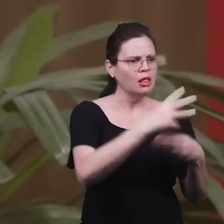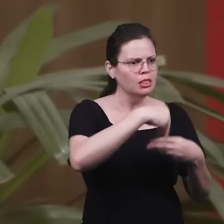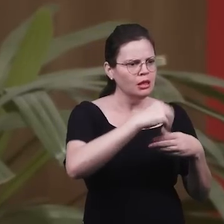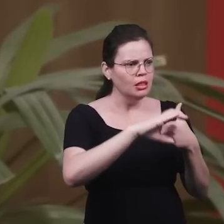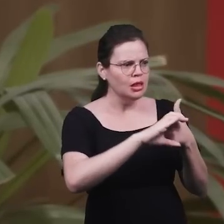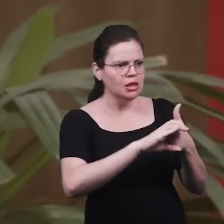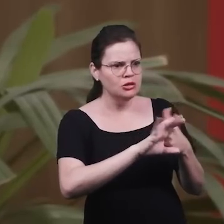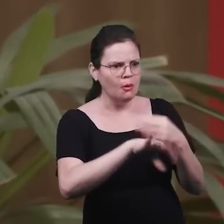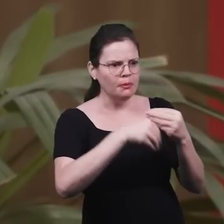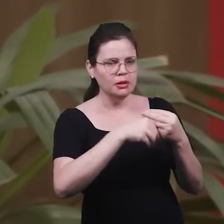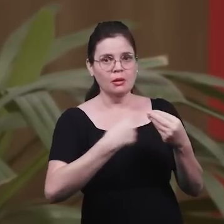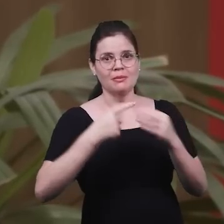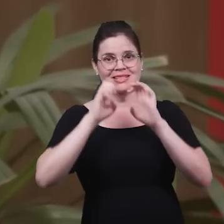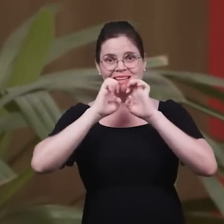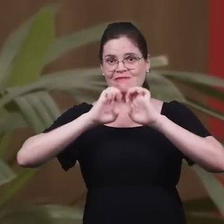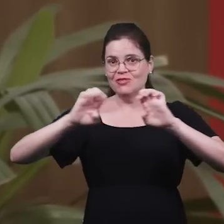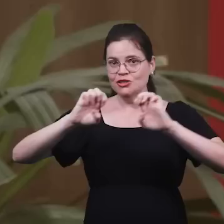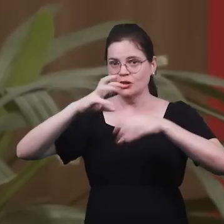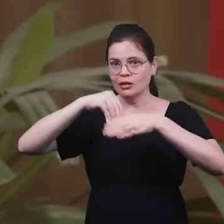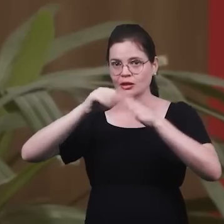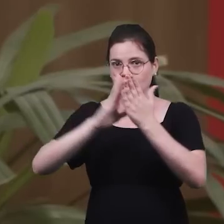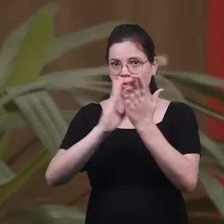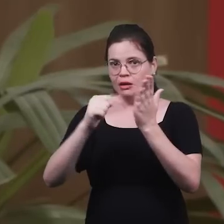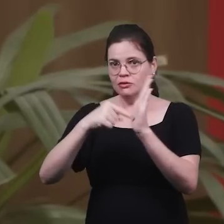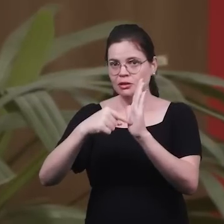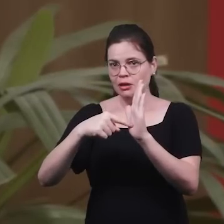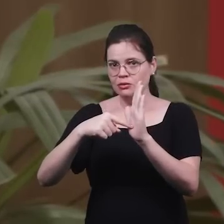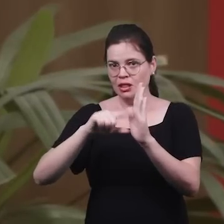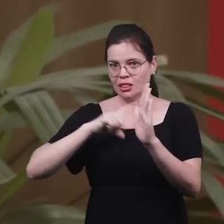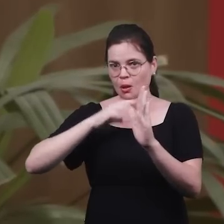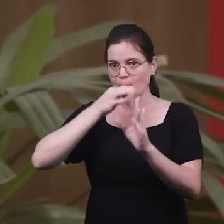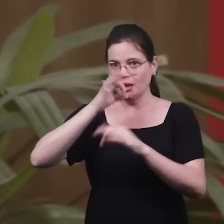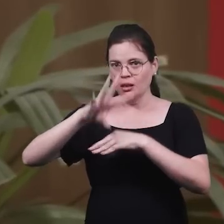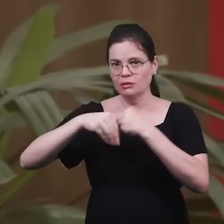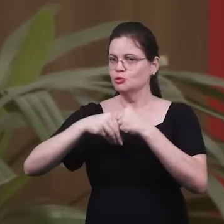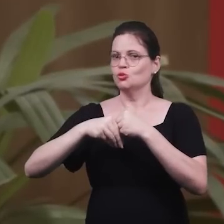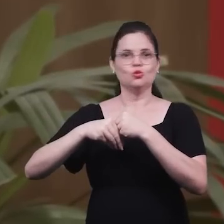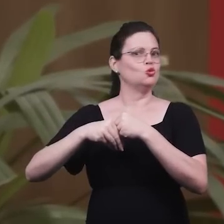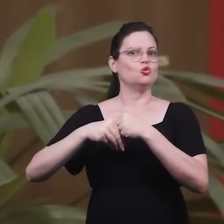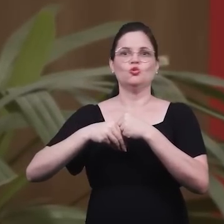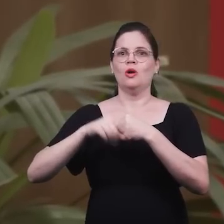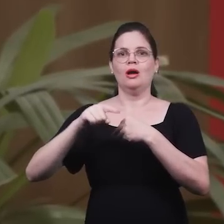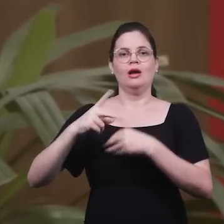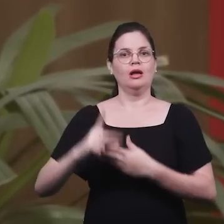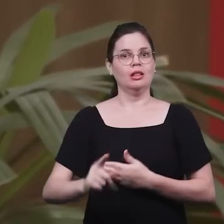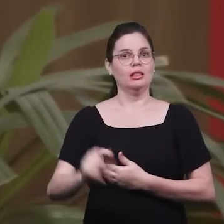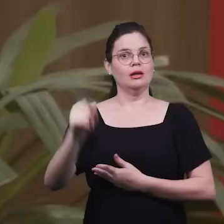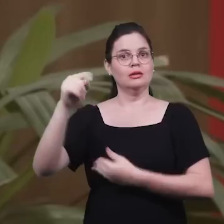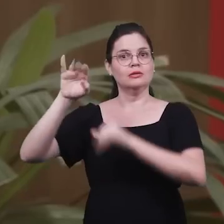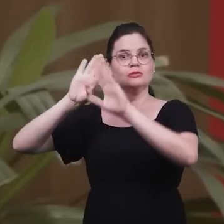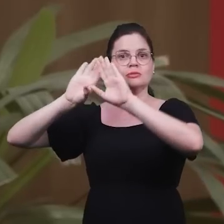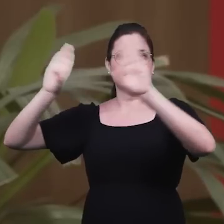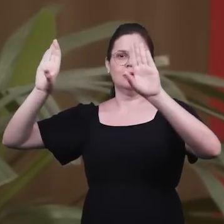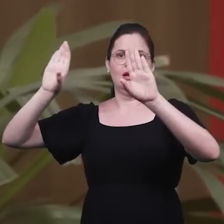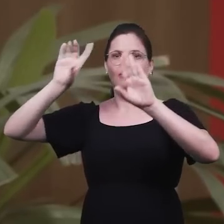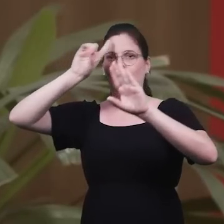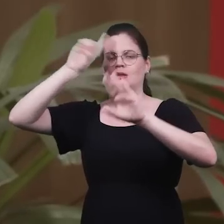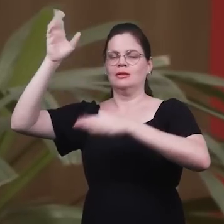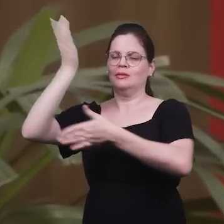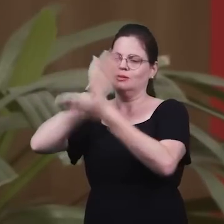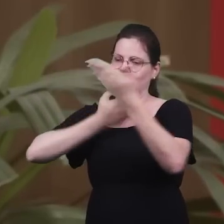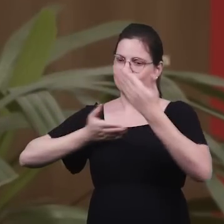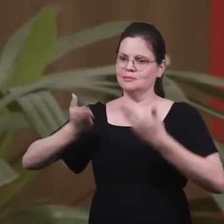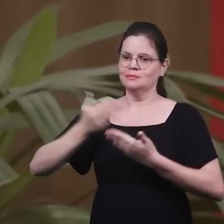o cristianismo também. O evangelho não, porque o evangelho tem tudo que o homem precisa. O evangelho é eterno e veio de